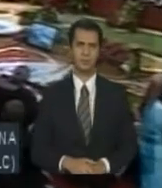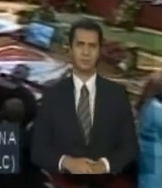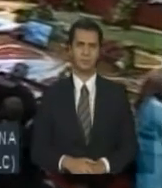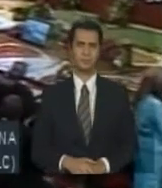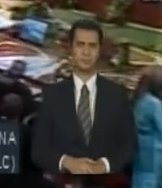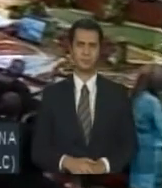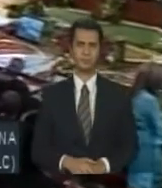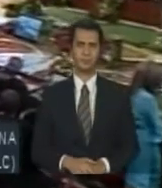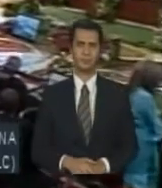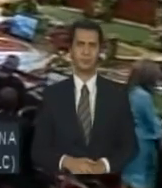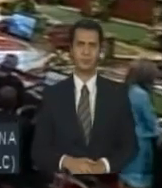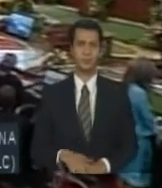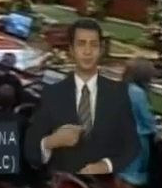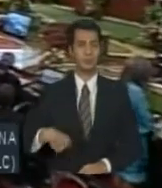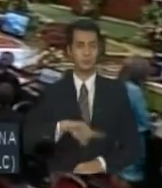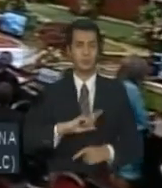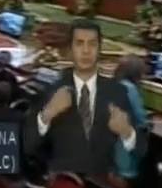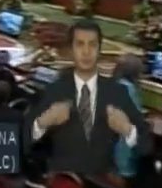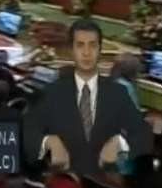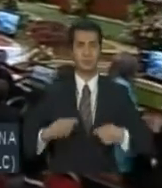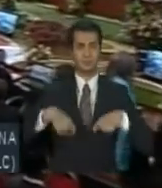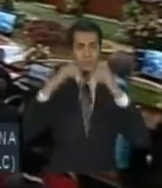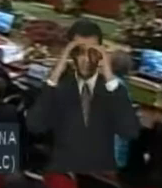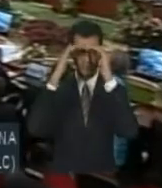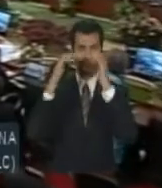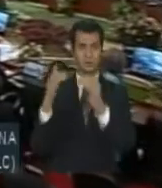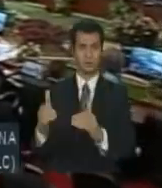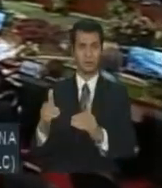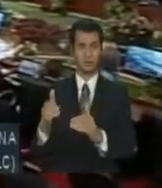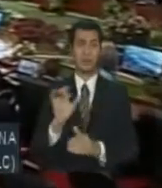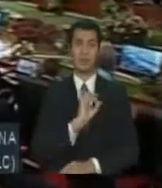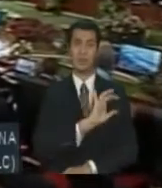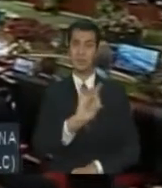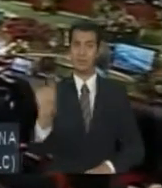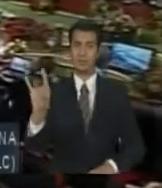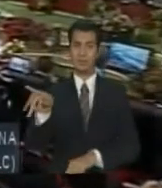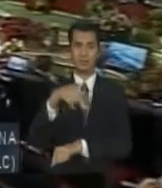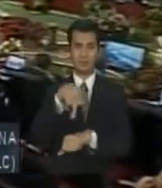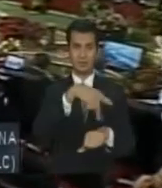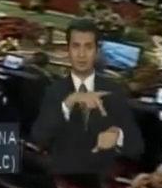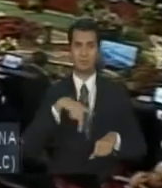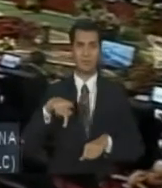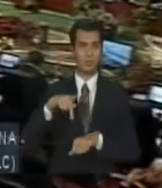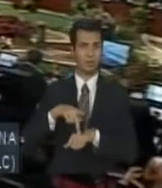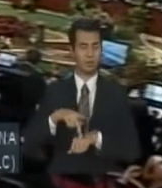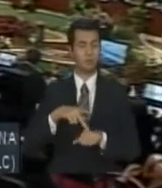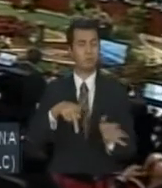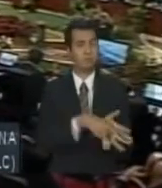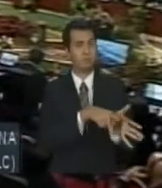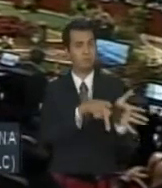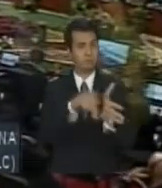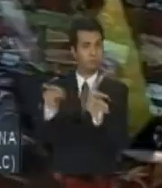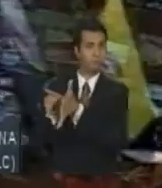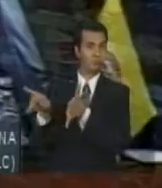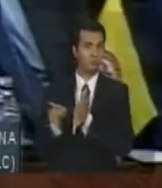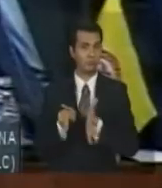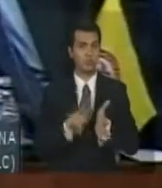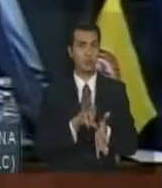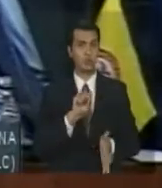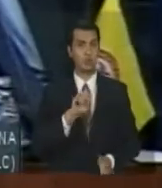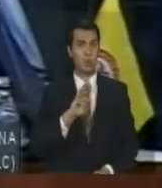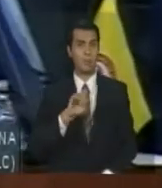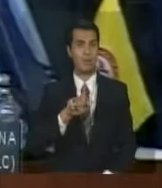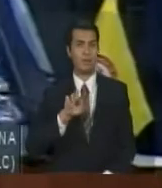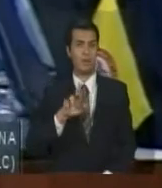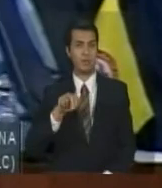que respeitar a soberania e a independência das nações para que se faça,